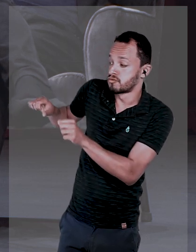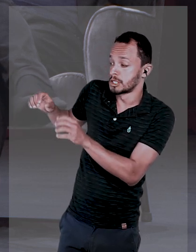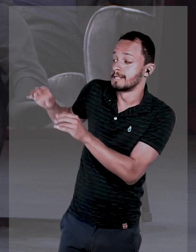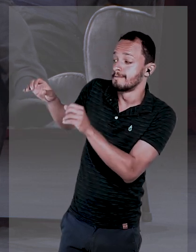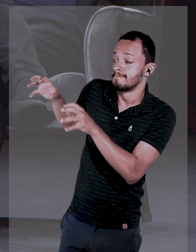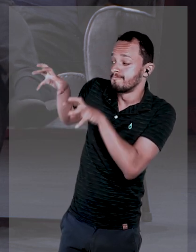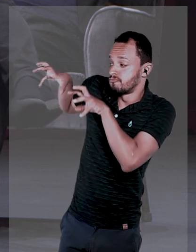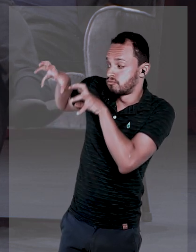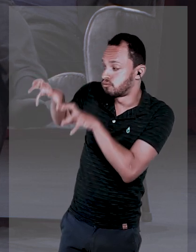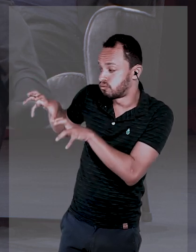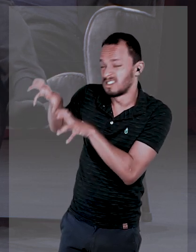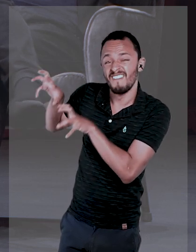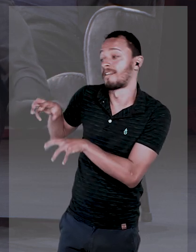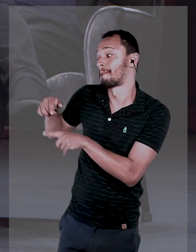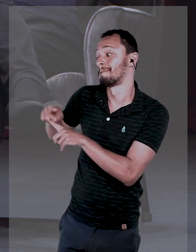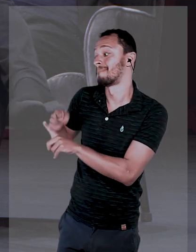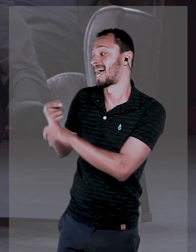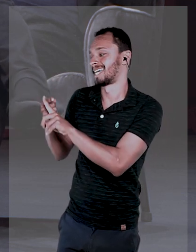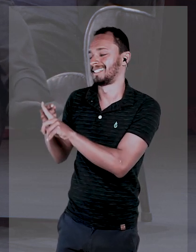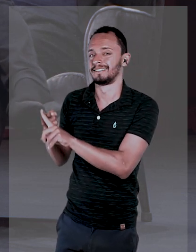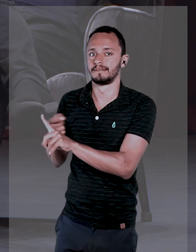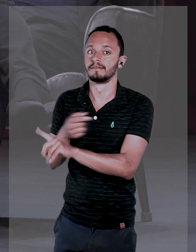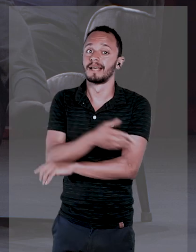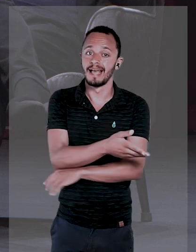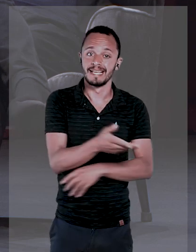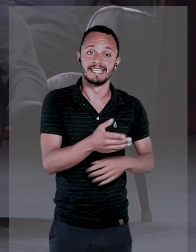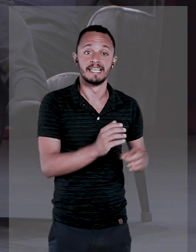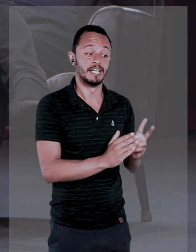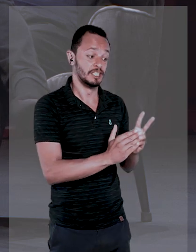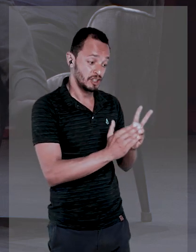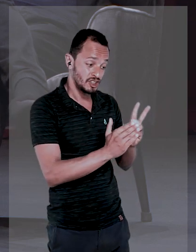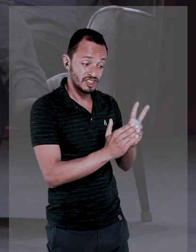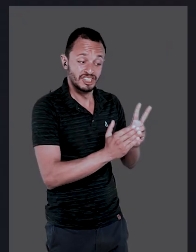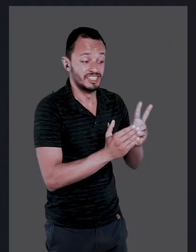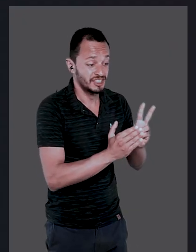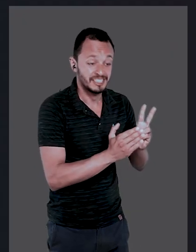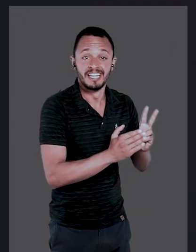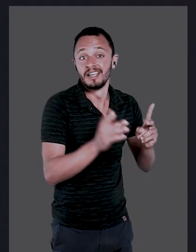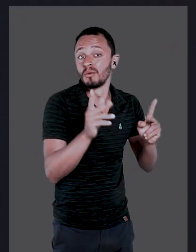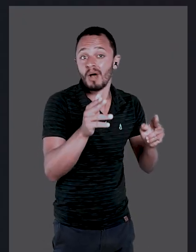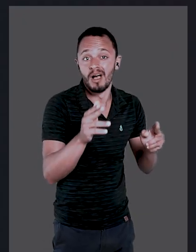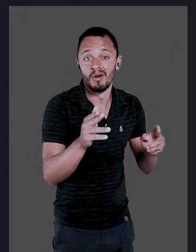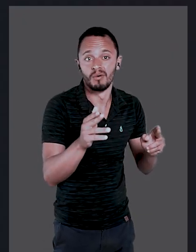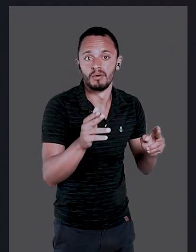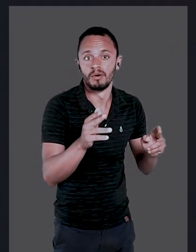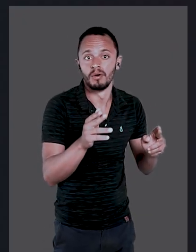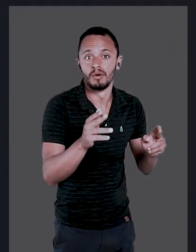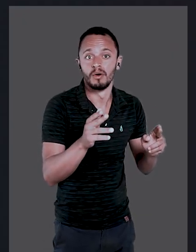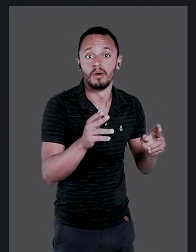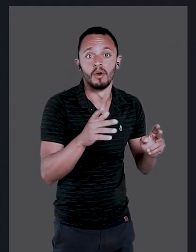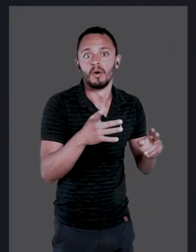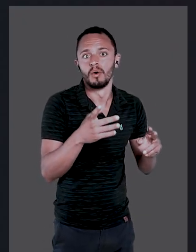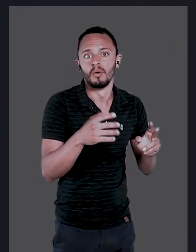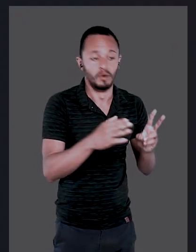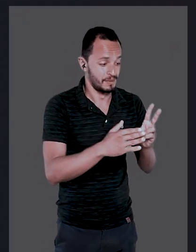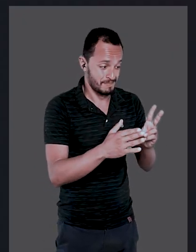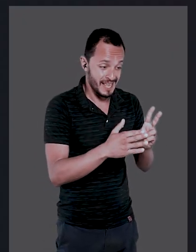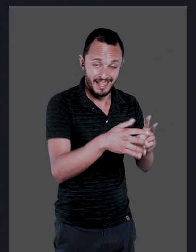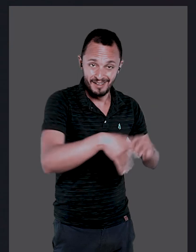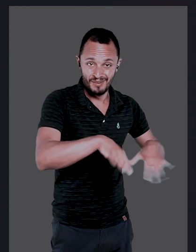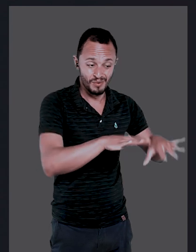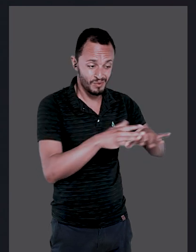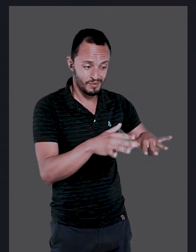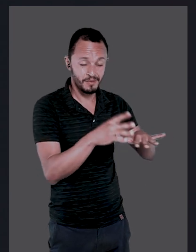seus gestos durante séculos. E os povos vermelhos, a mesma coisa, ou talvez em certo sentido até